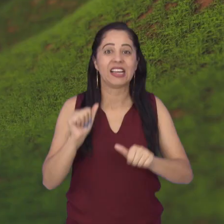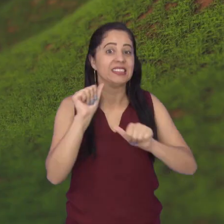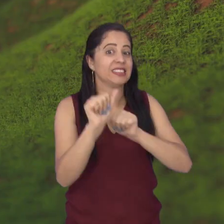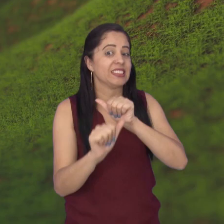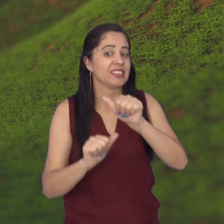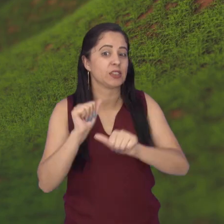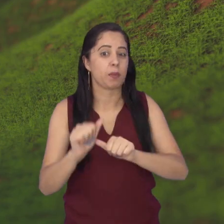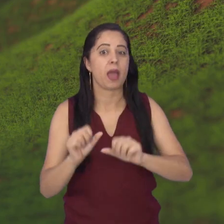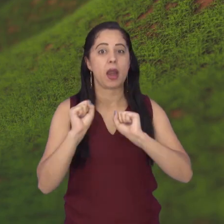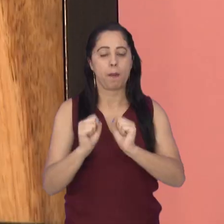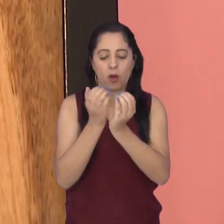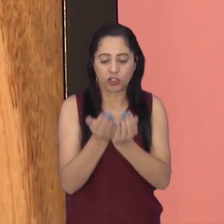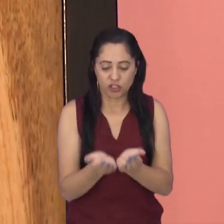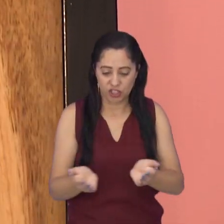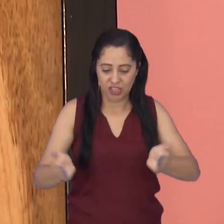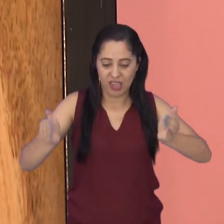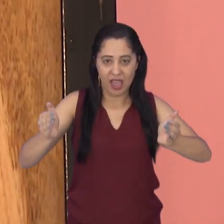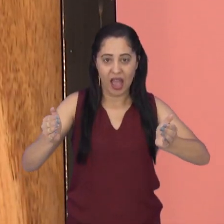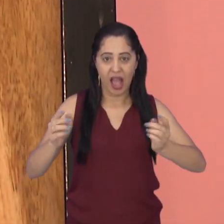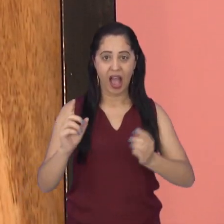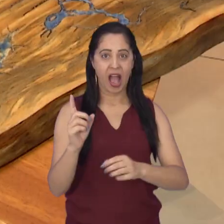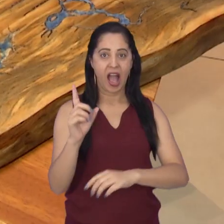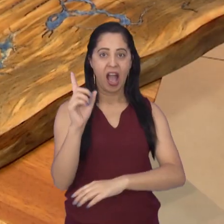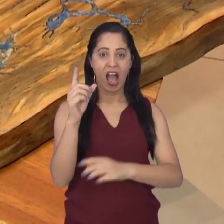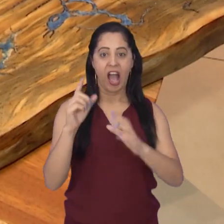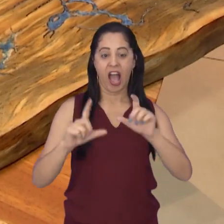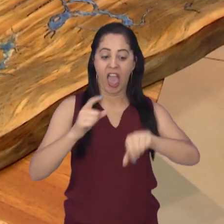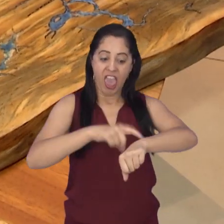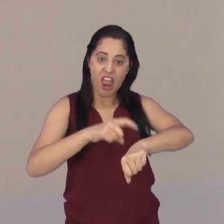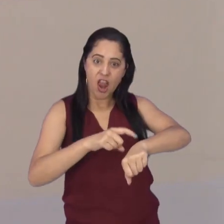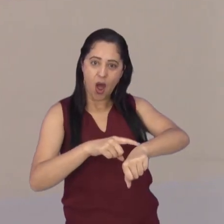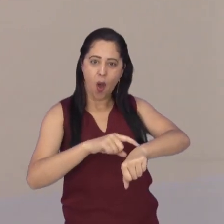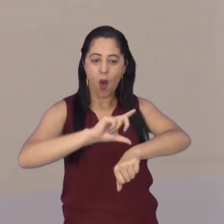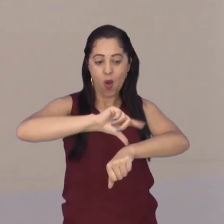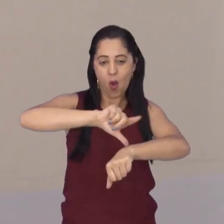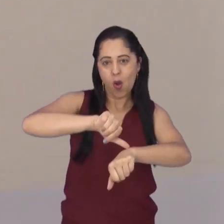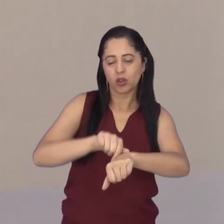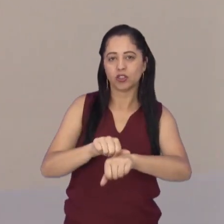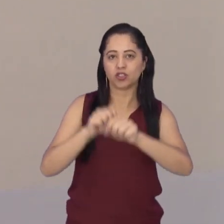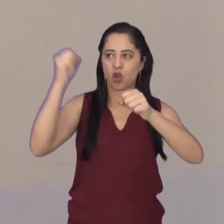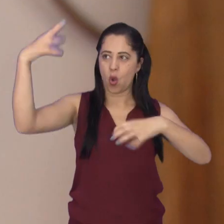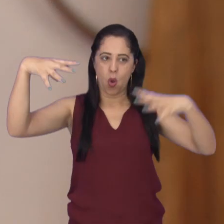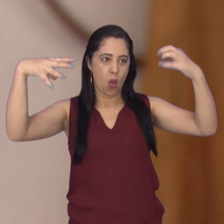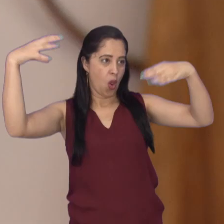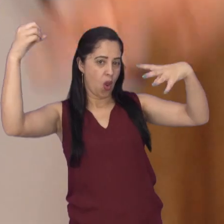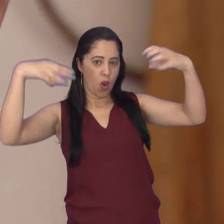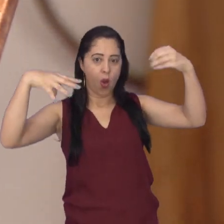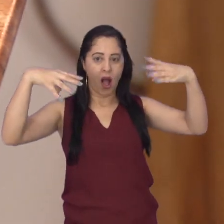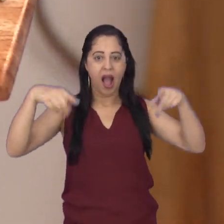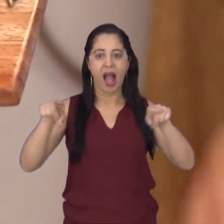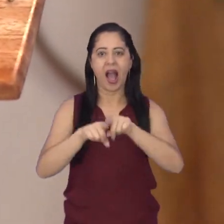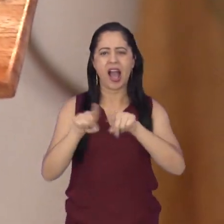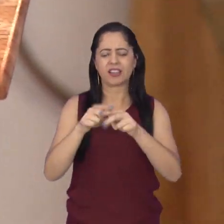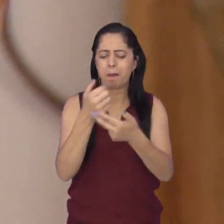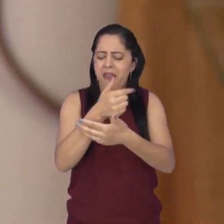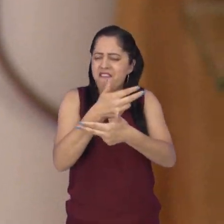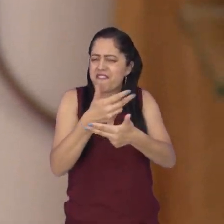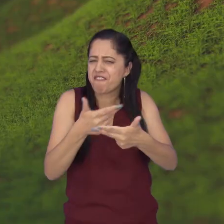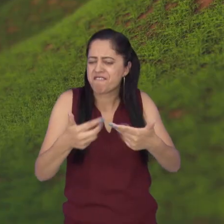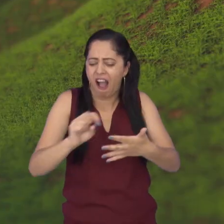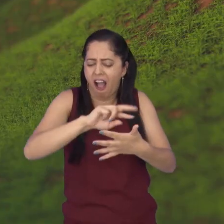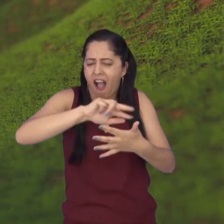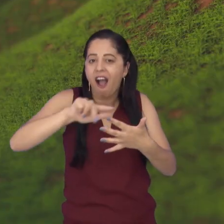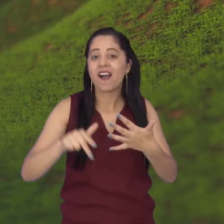dão origem a gamelas, relógios, móveis, luminárias, esculturas e muito